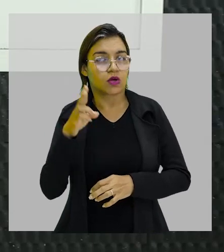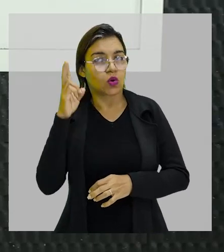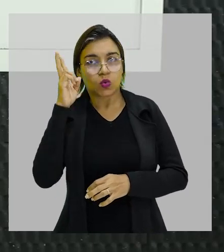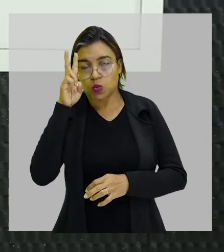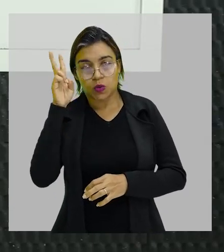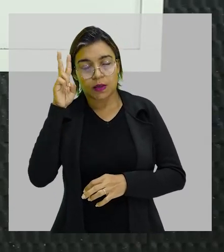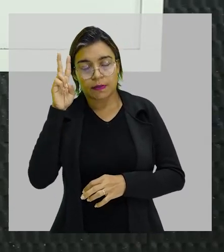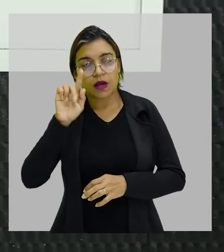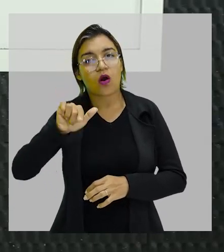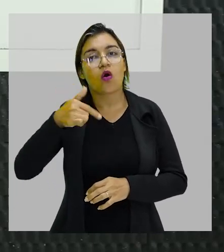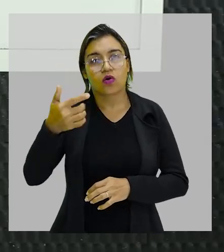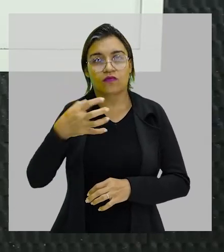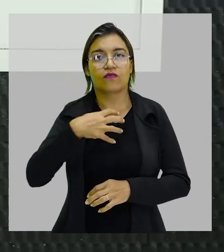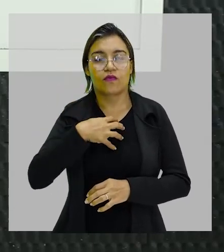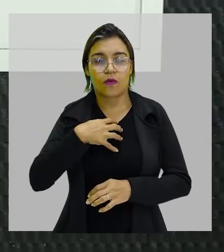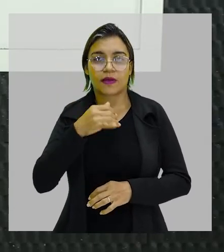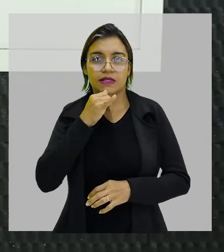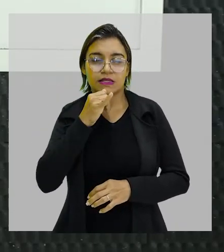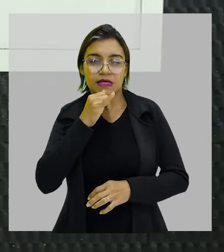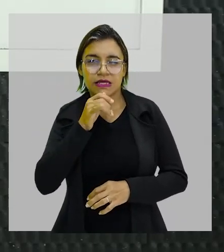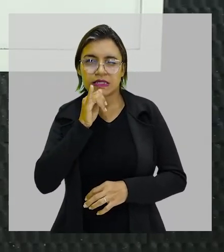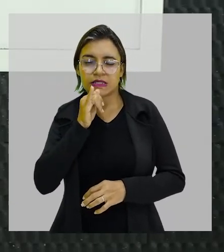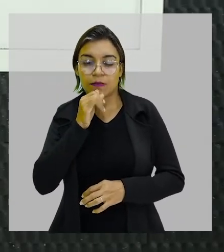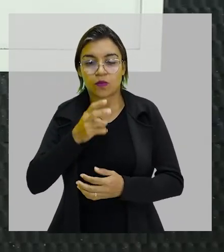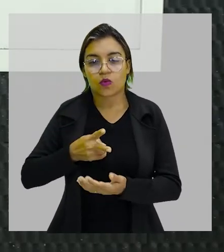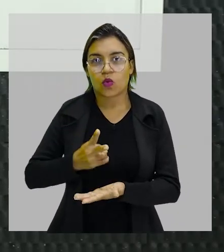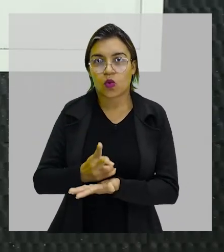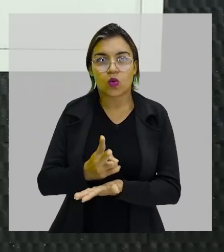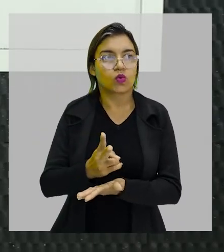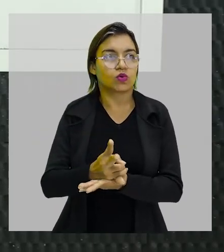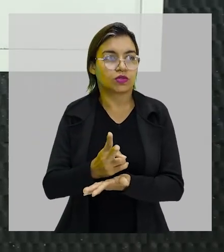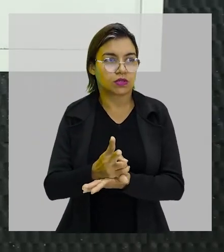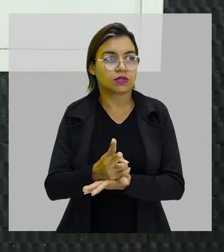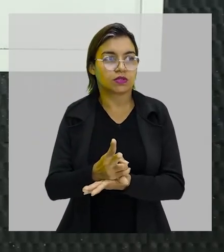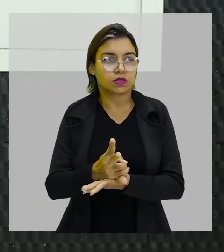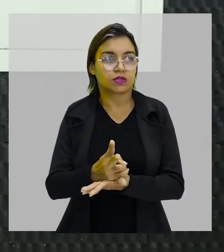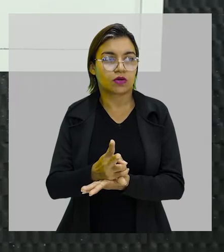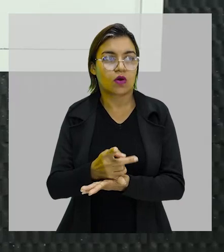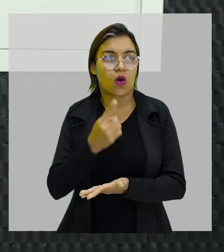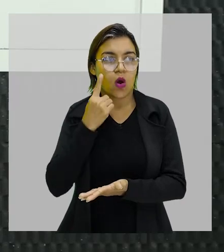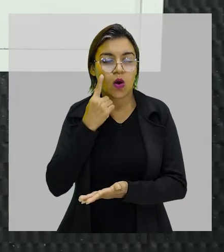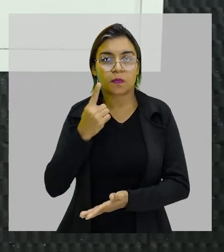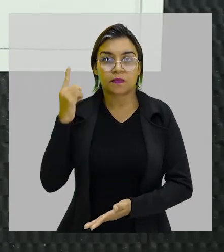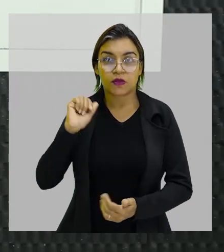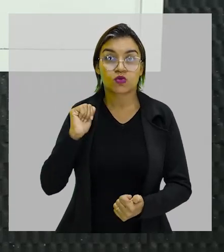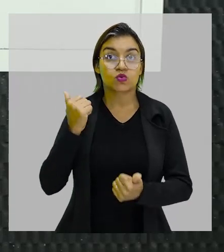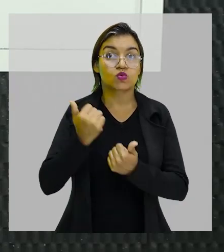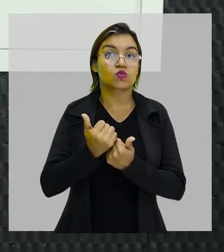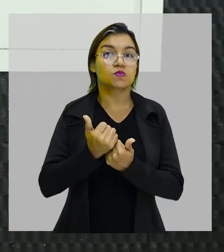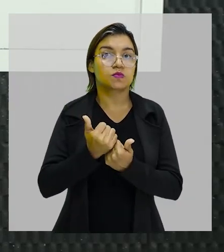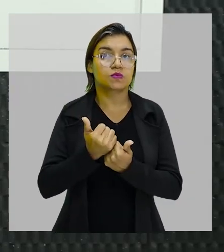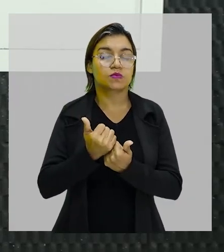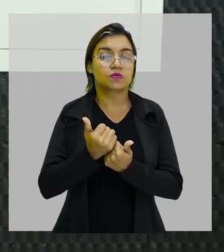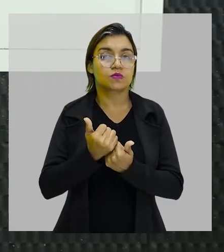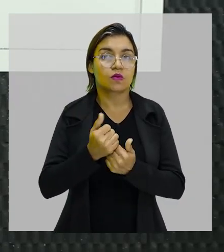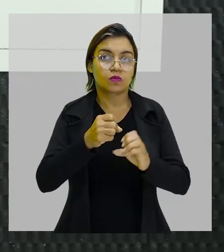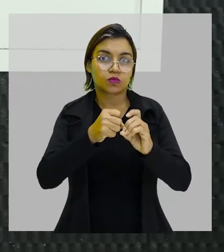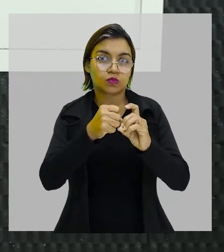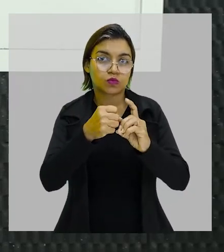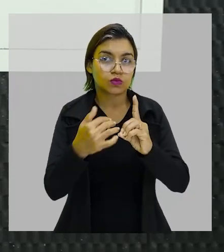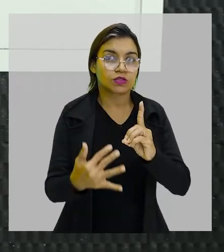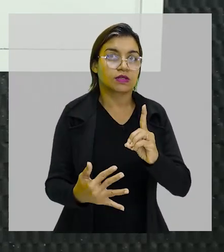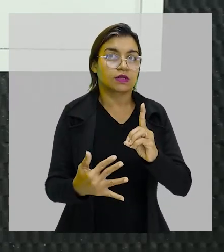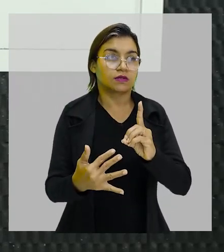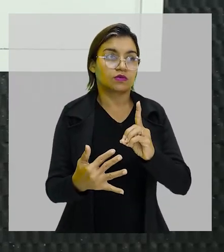uma outra forma de se fazer. É pegar a constante, do jeito que aqui está, e substituir os dados